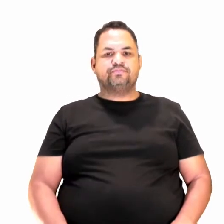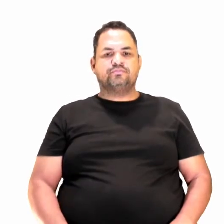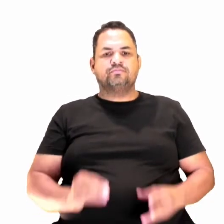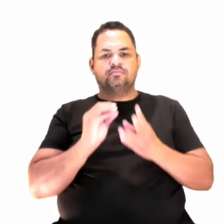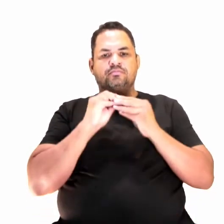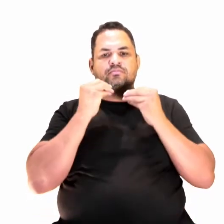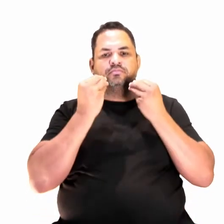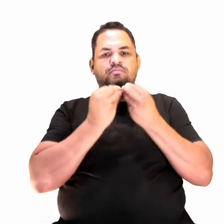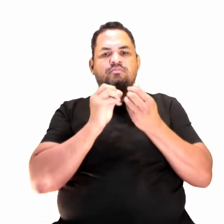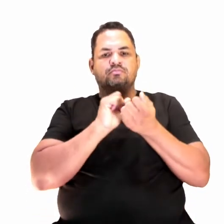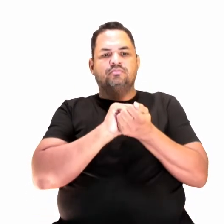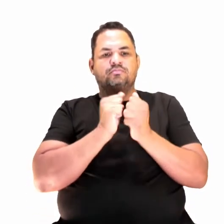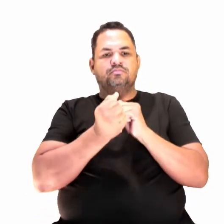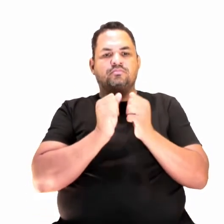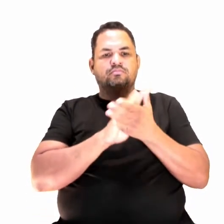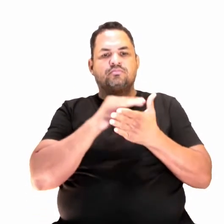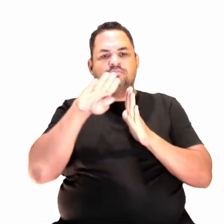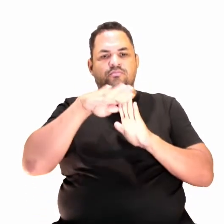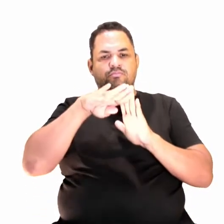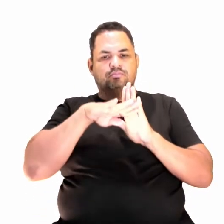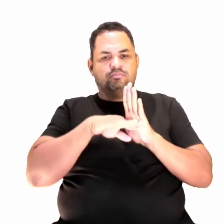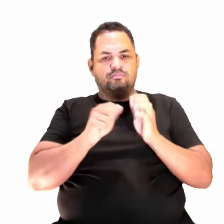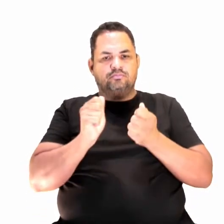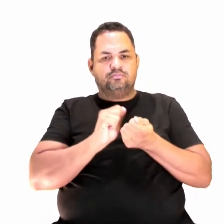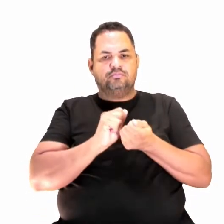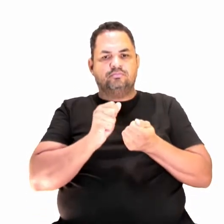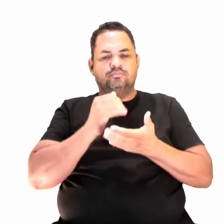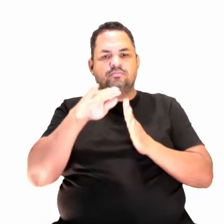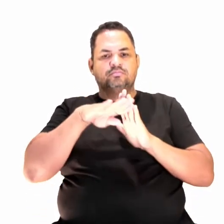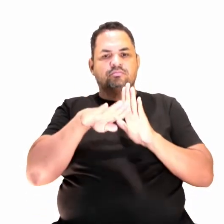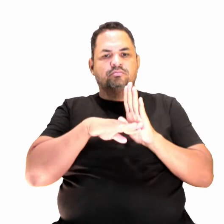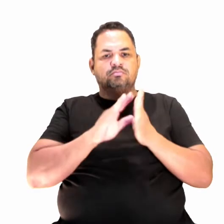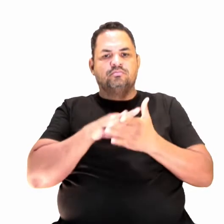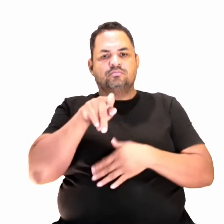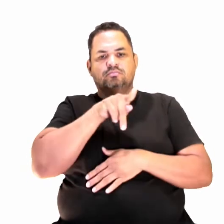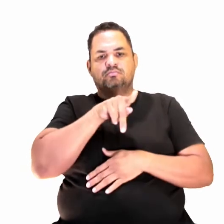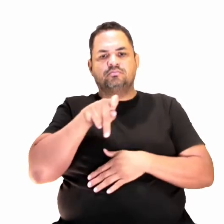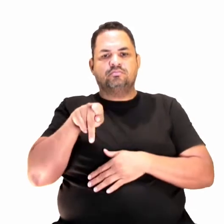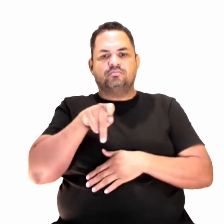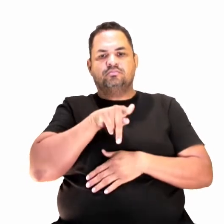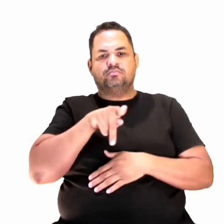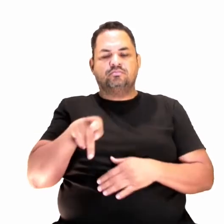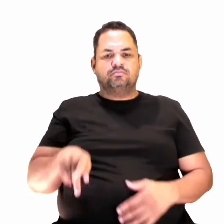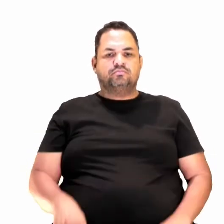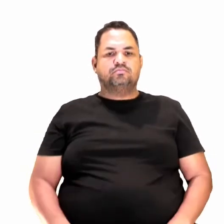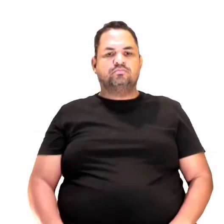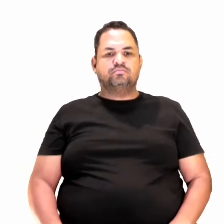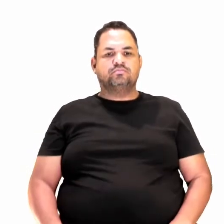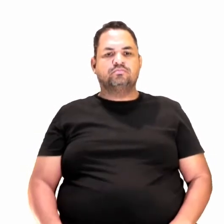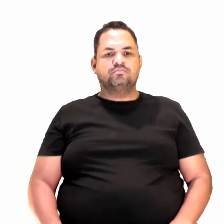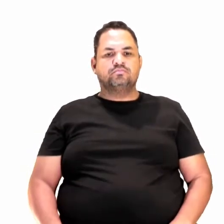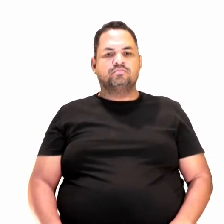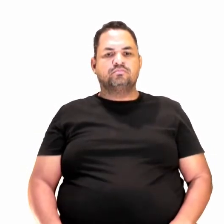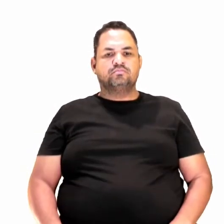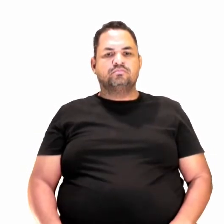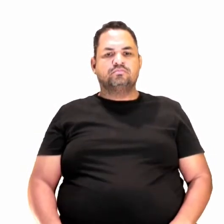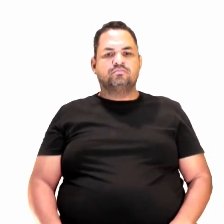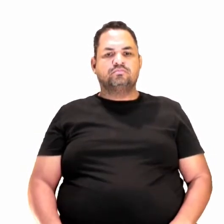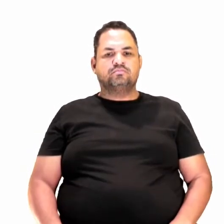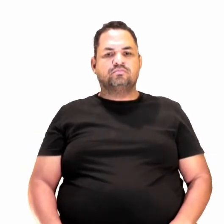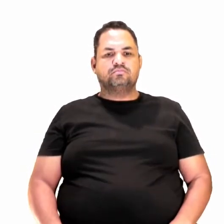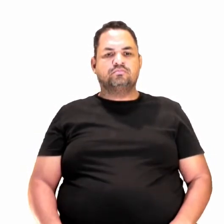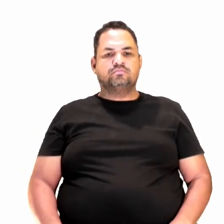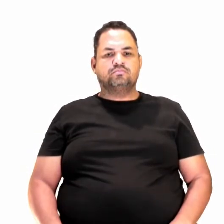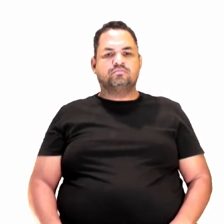uma substância controlada de programação. Gente, se a professora de humanas está tendo